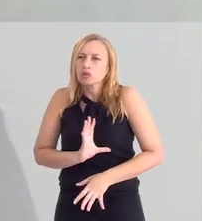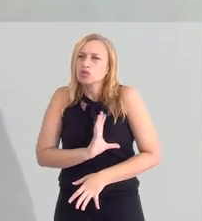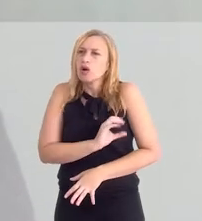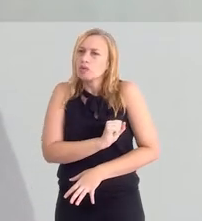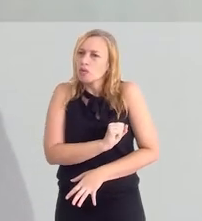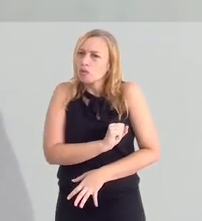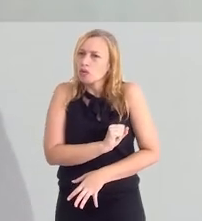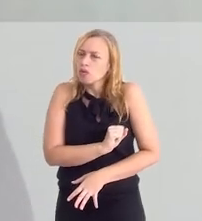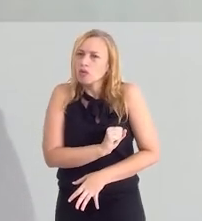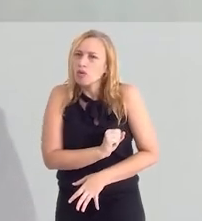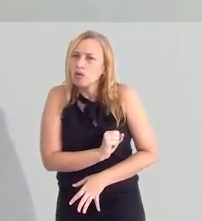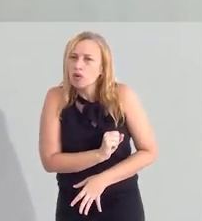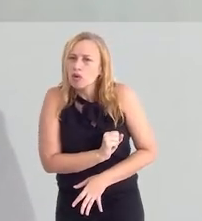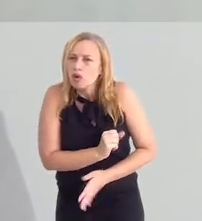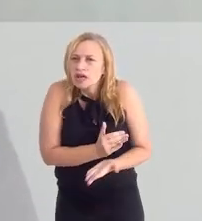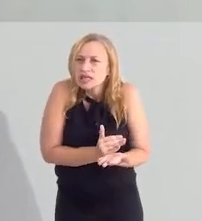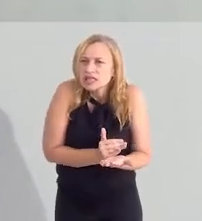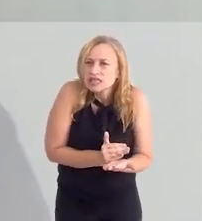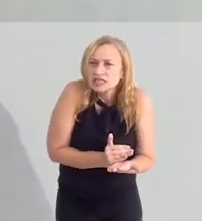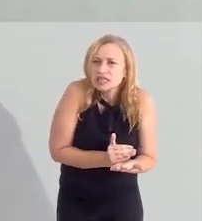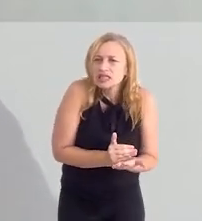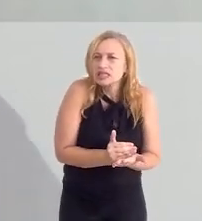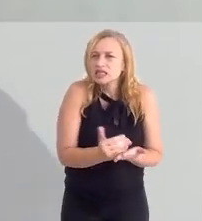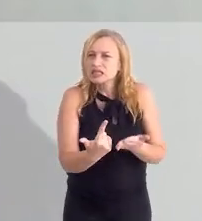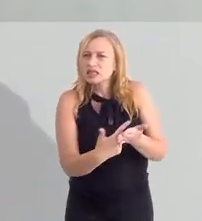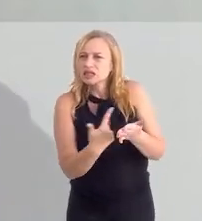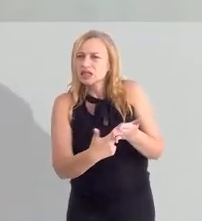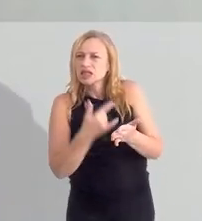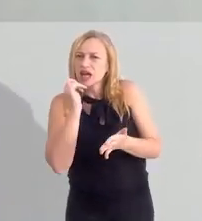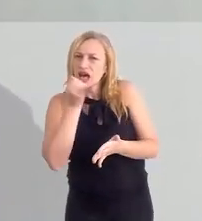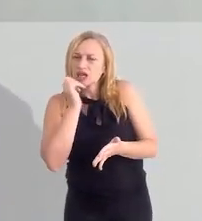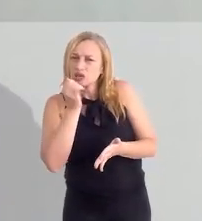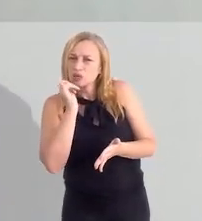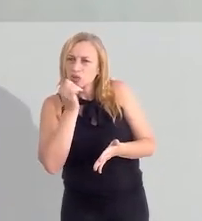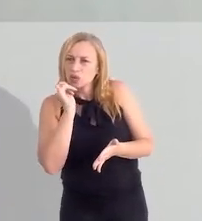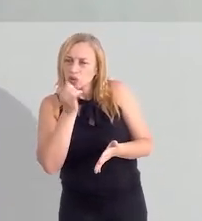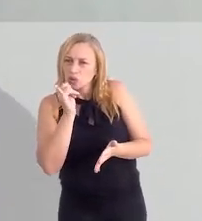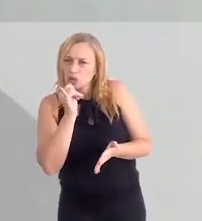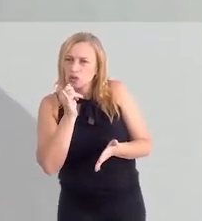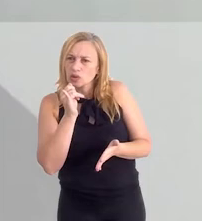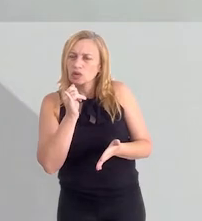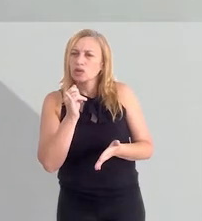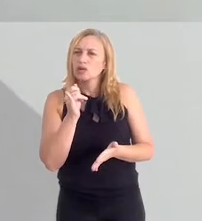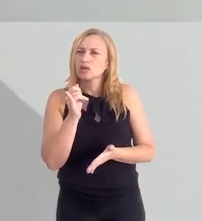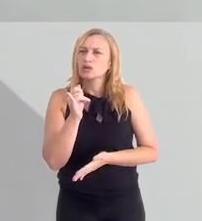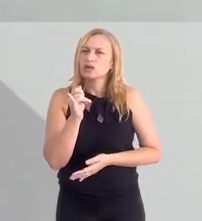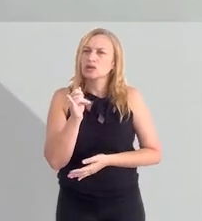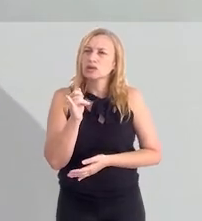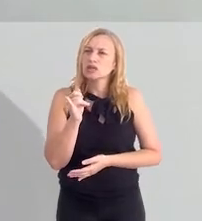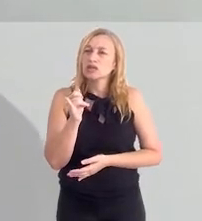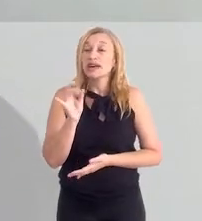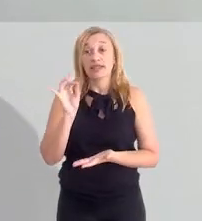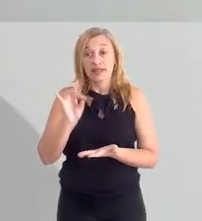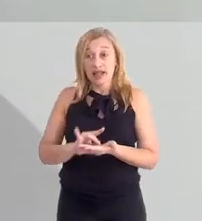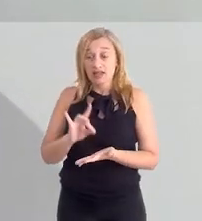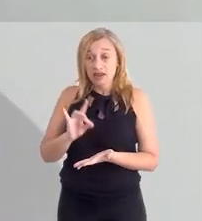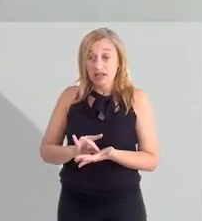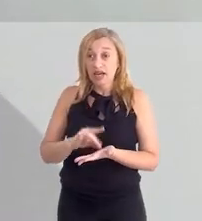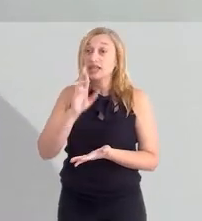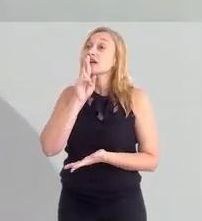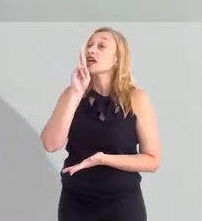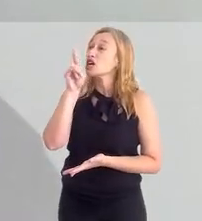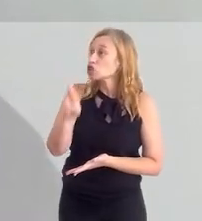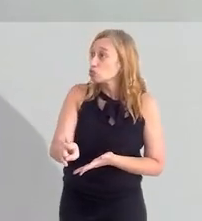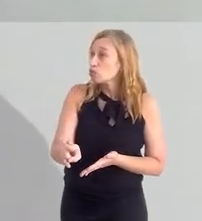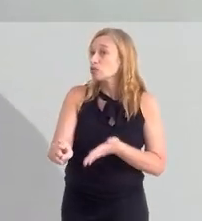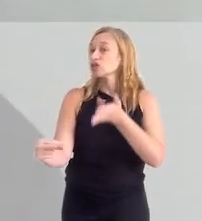Grande Sertão Veredas começa, o personagem narrador, que é o protagonista, o Riobaldo, ele, na verdade,